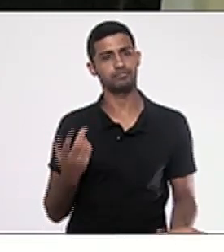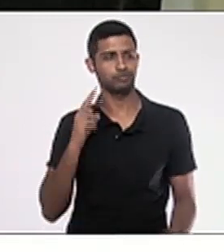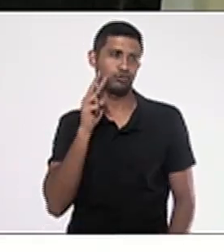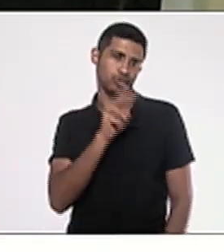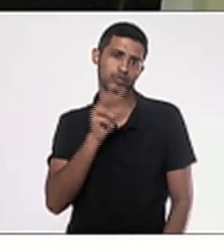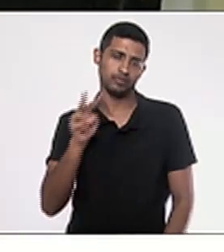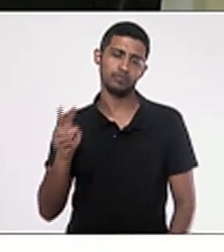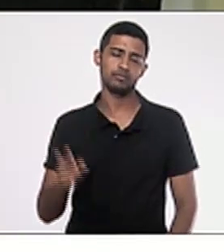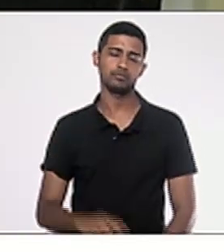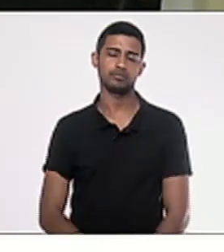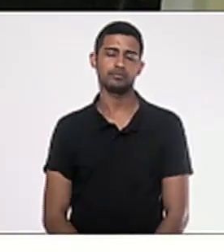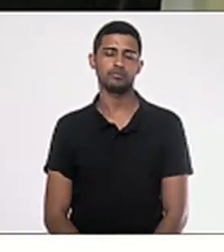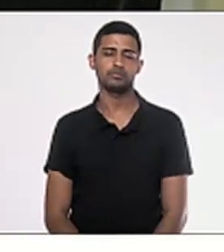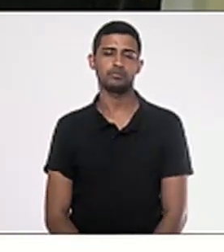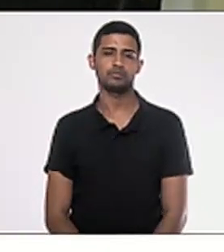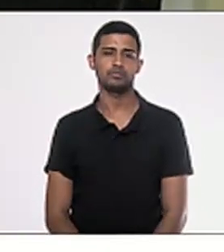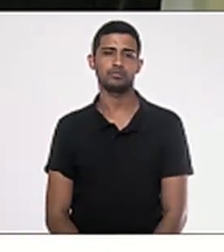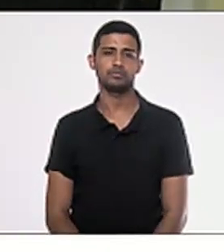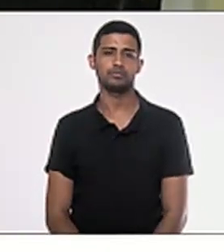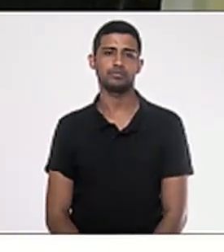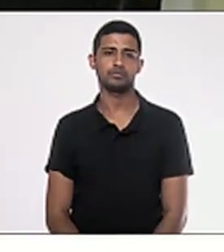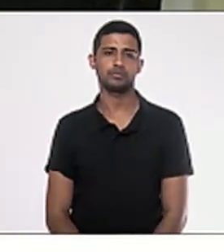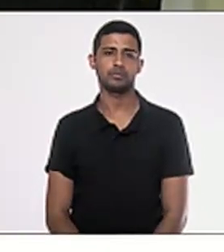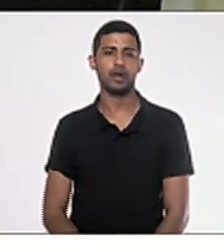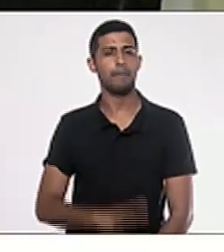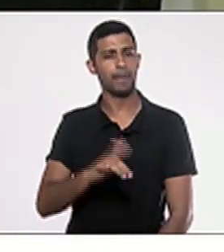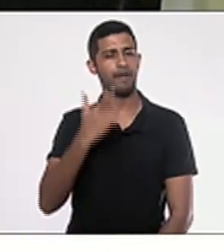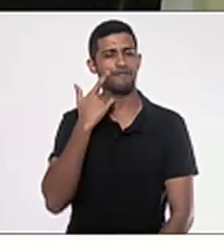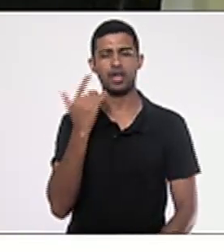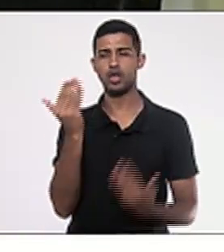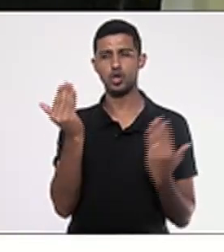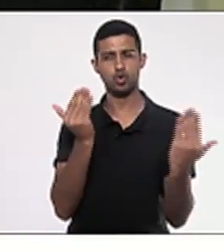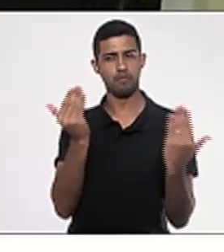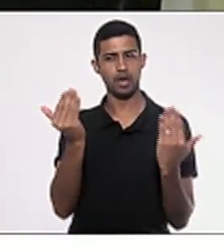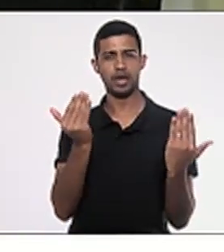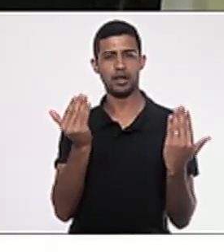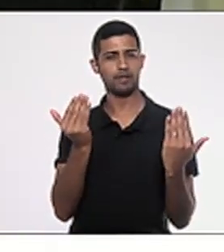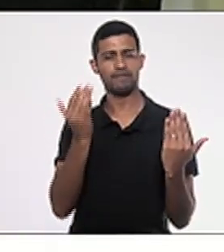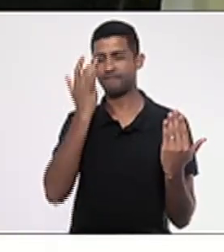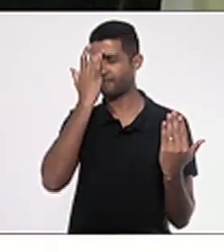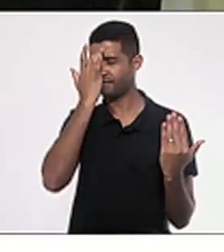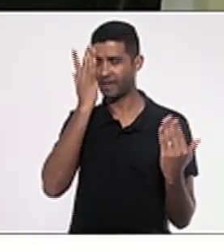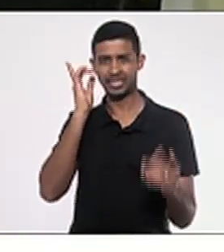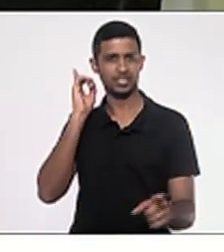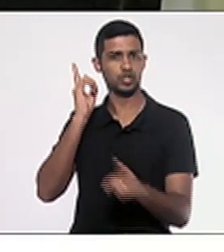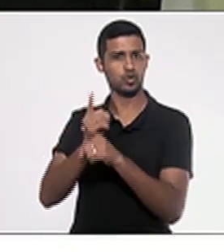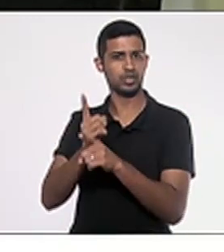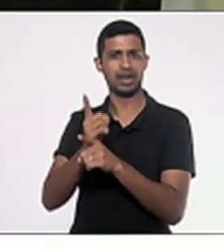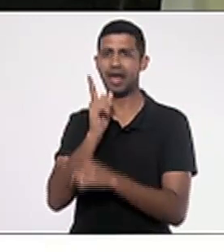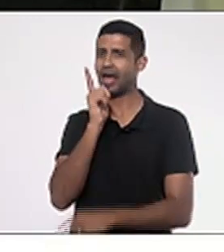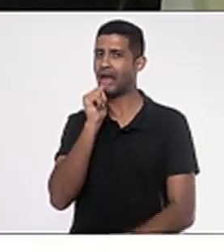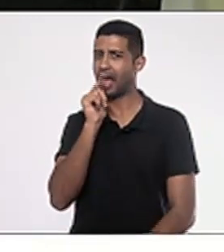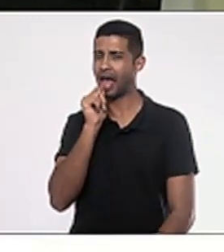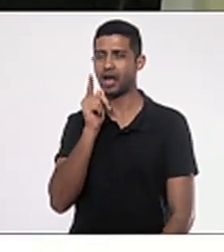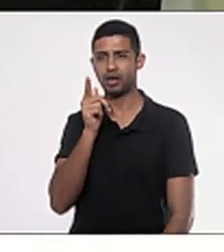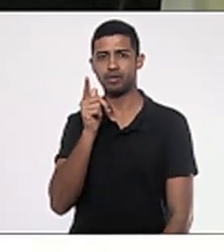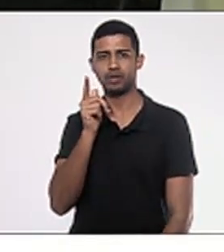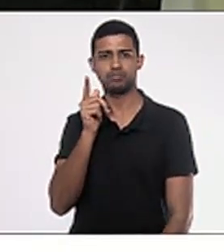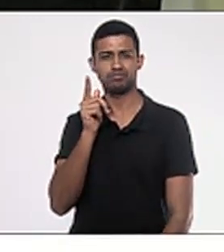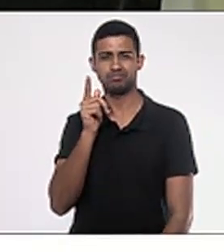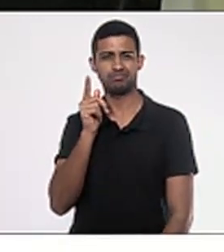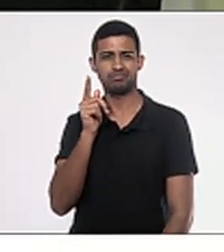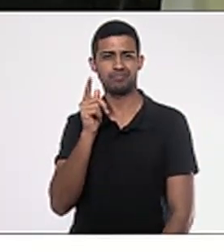mas tendo em vista que é muito mais aparente do que o subterrâneo que fica, como